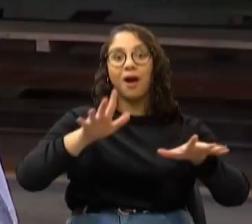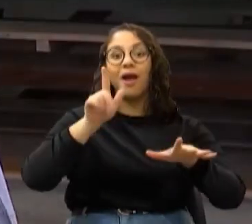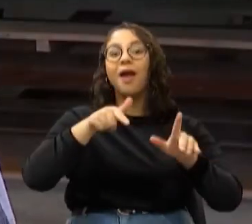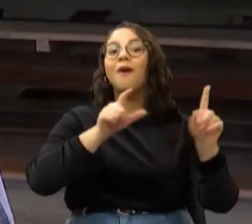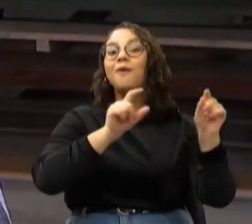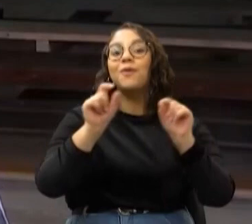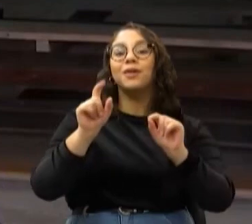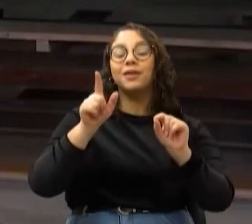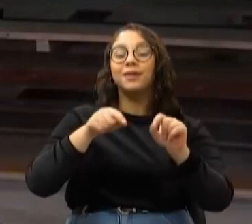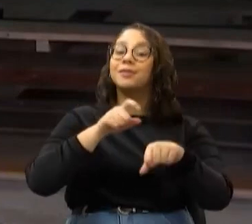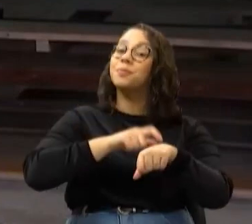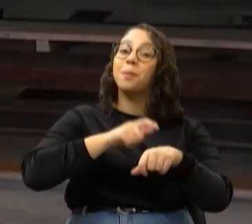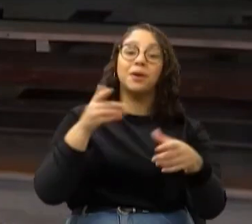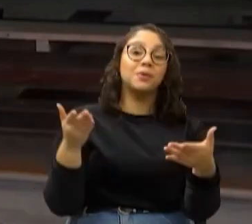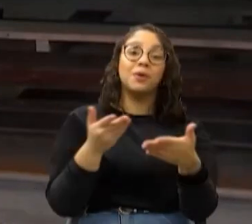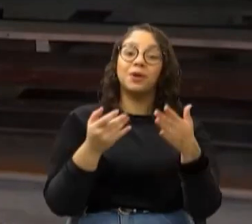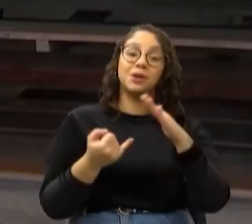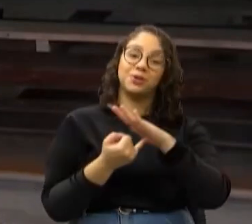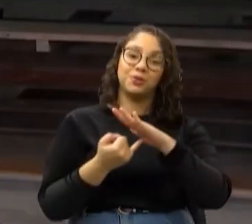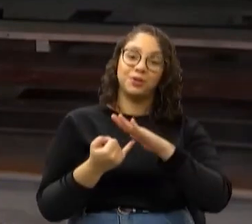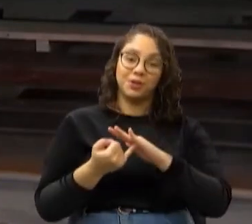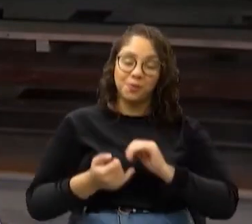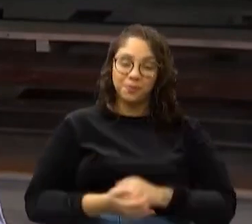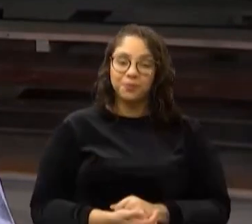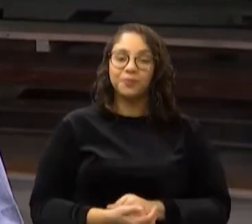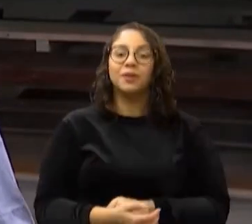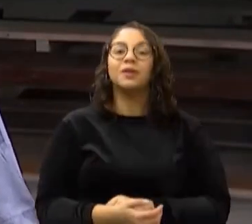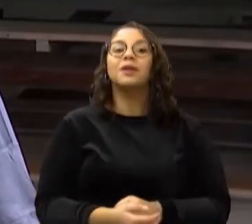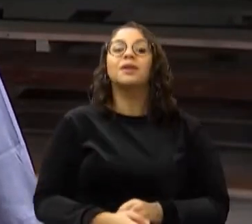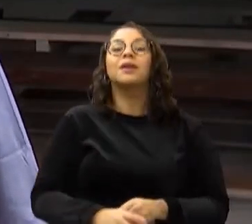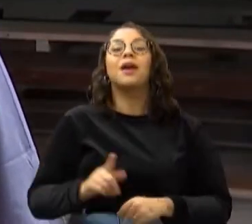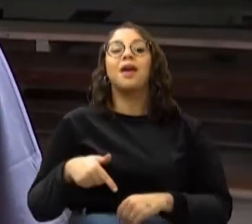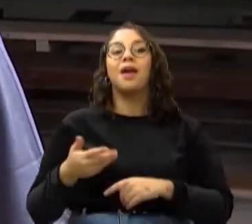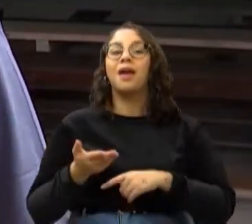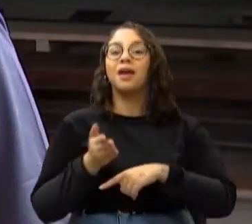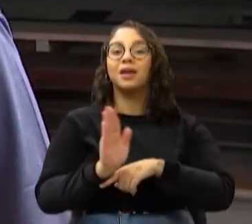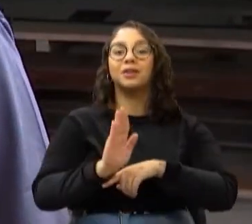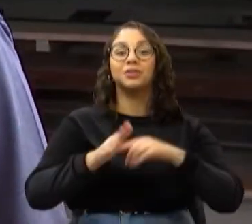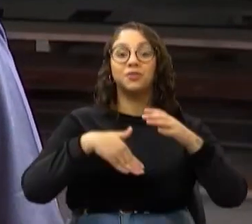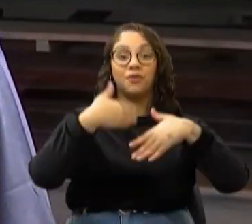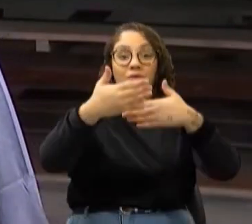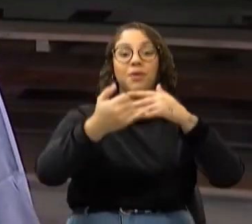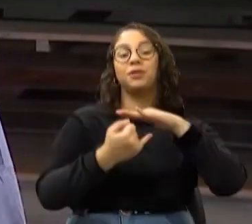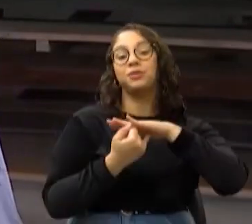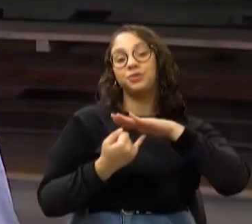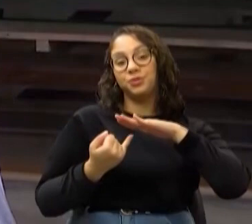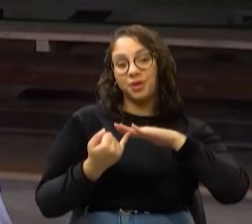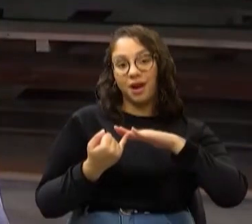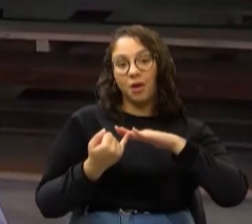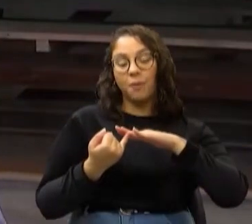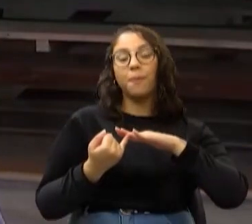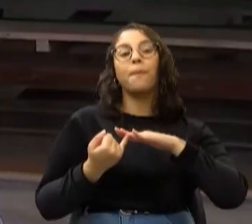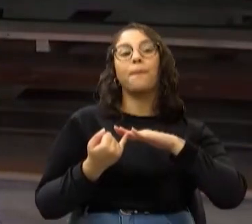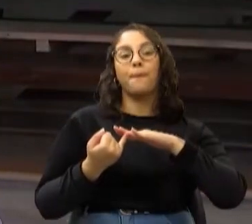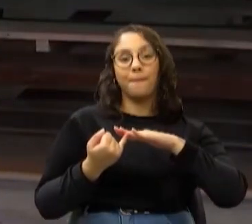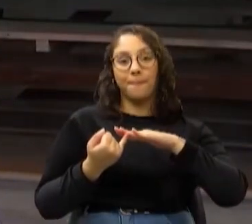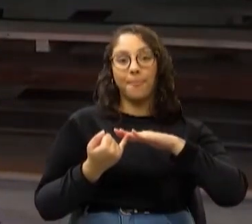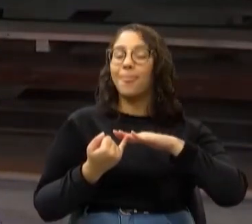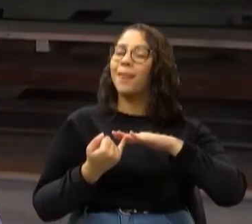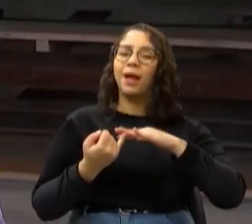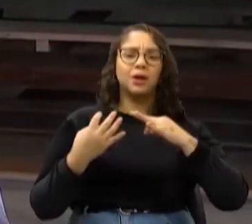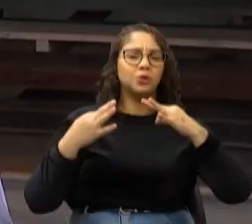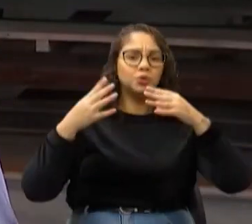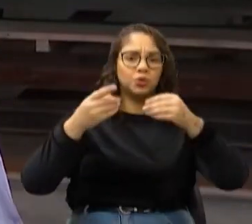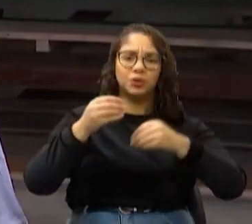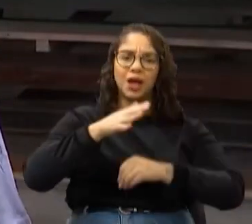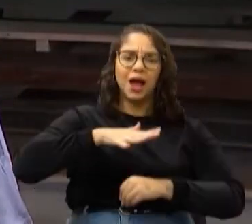Impacto Exponencial ele veio muito de encontro com o momento da instituição. Ele vai contribuir muito nesse desenvolvimento institucional,